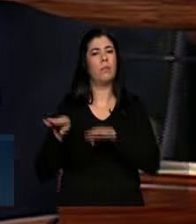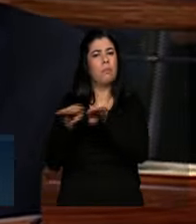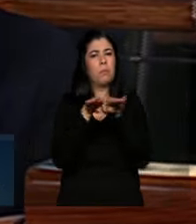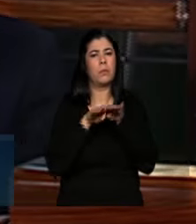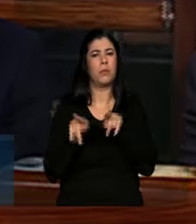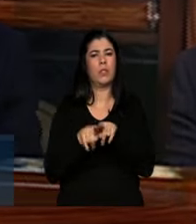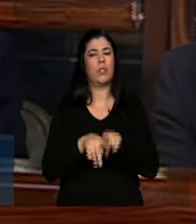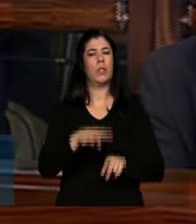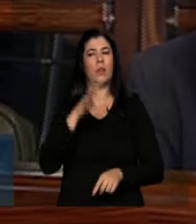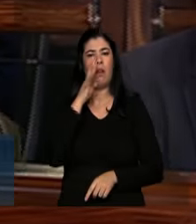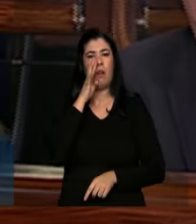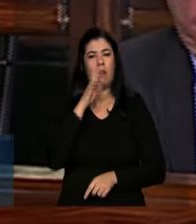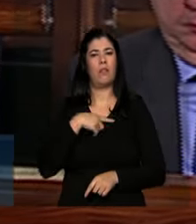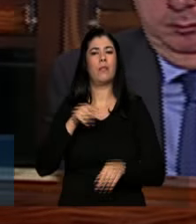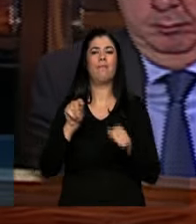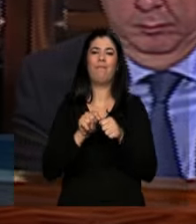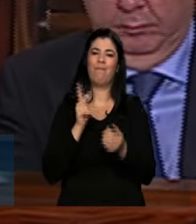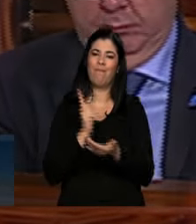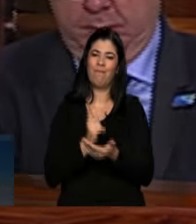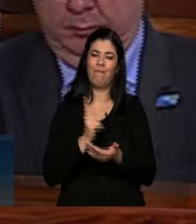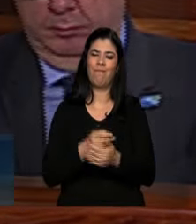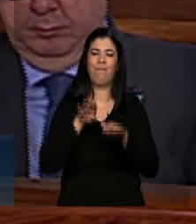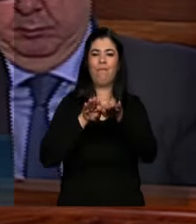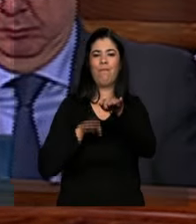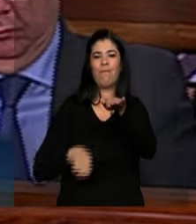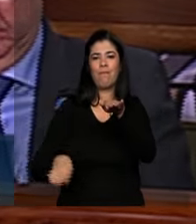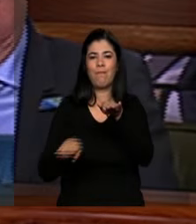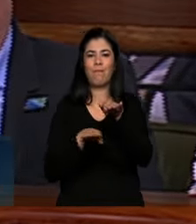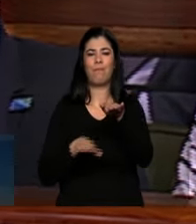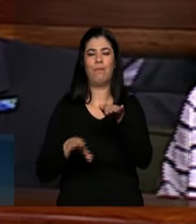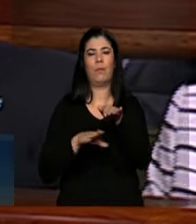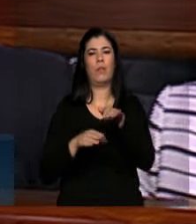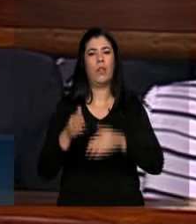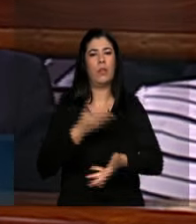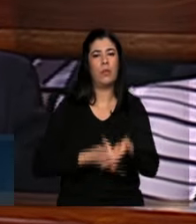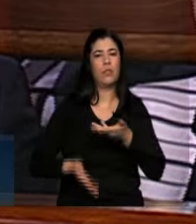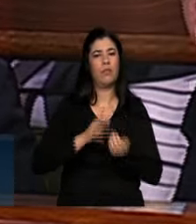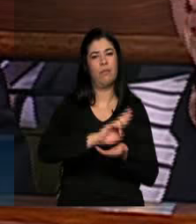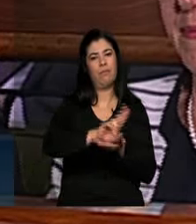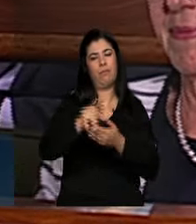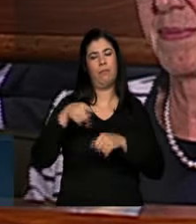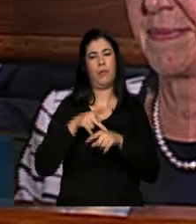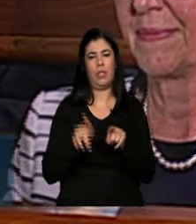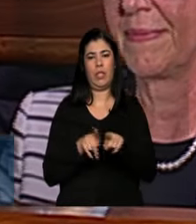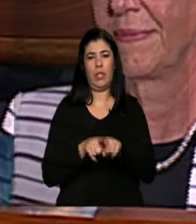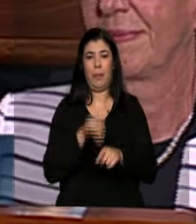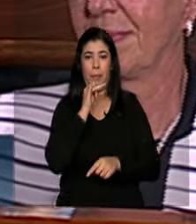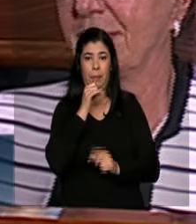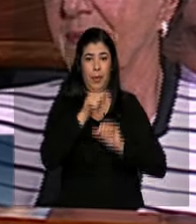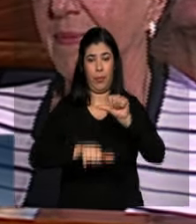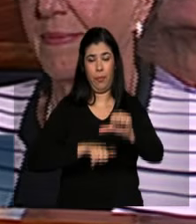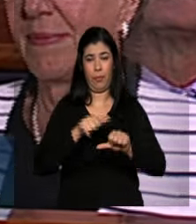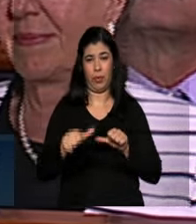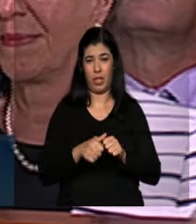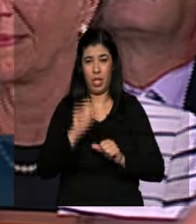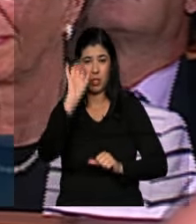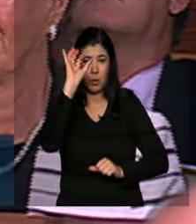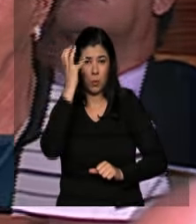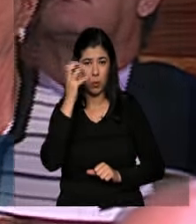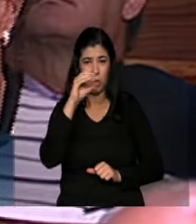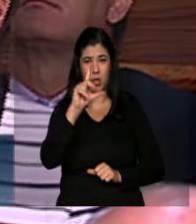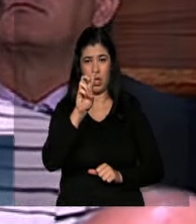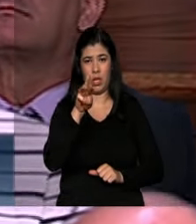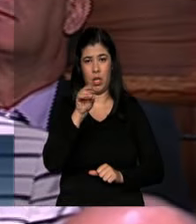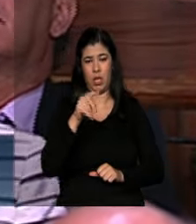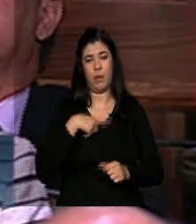equidade, reconhecendo a desigualdade dos níveis de desenvolvimento entre os países. No caso da mudança do clima, o princípio